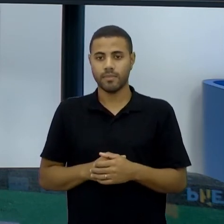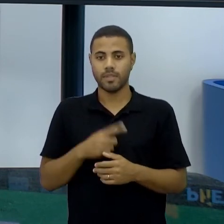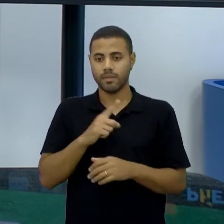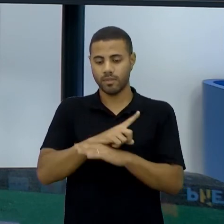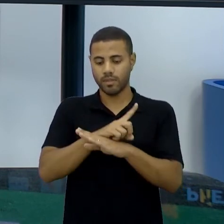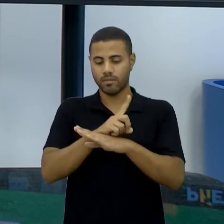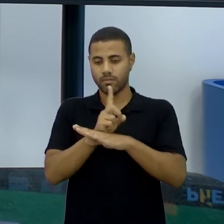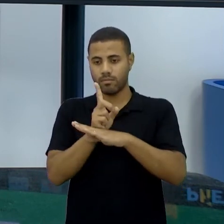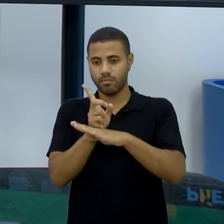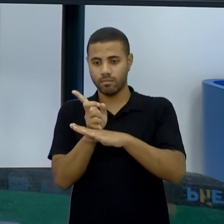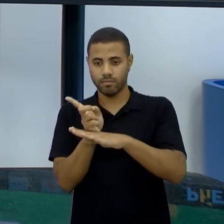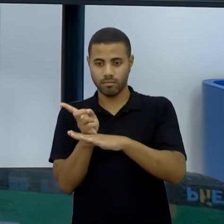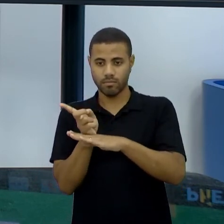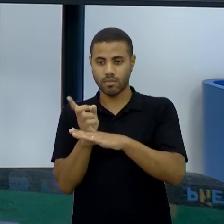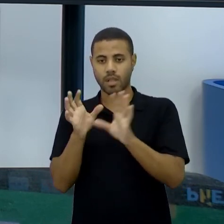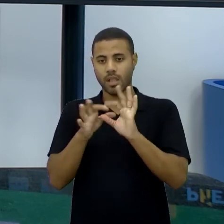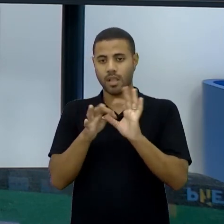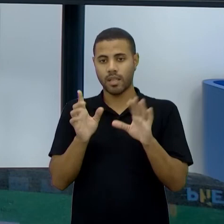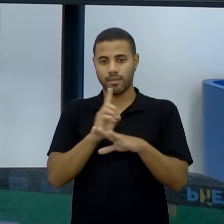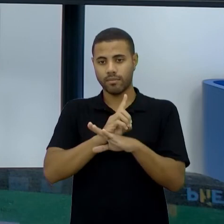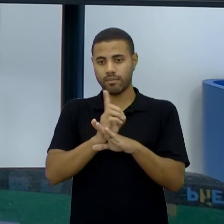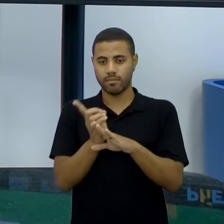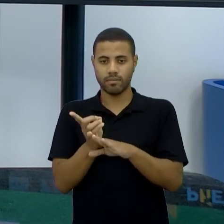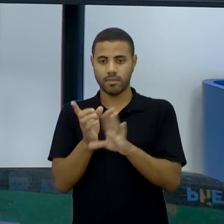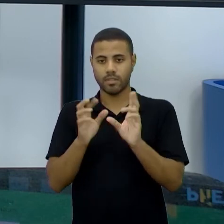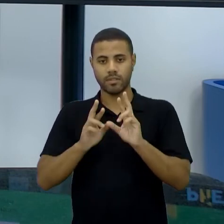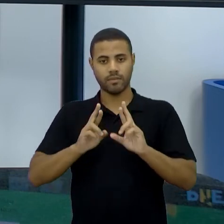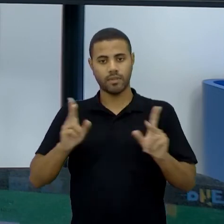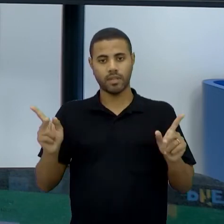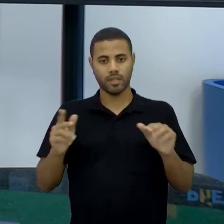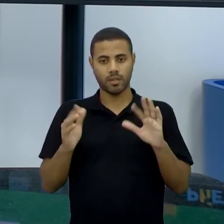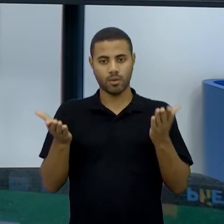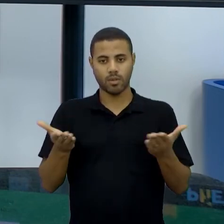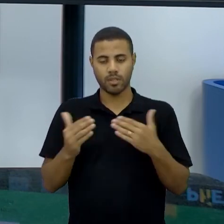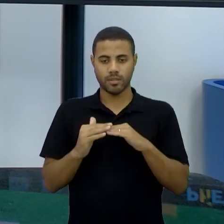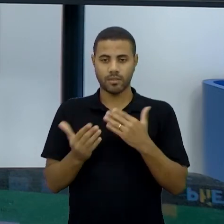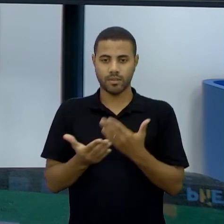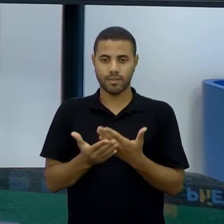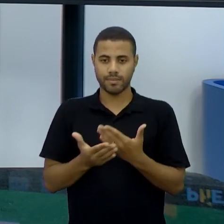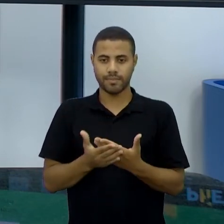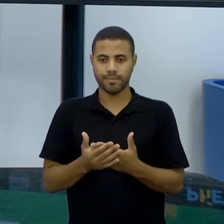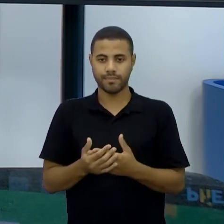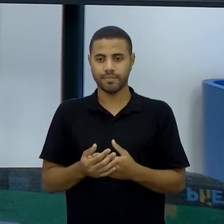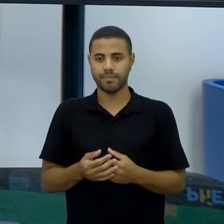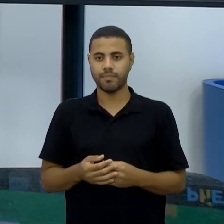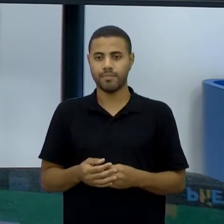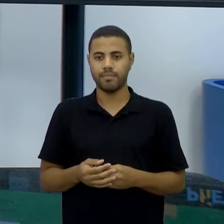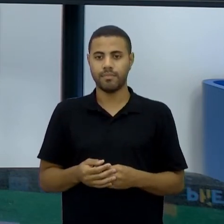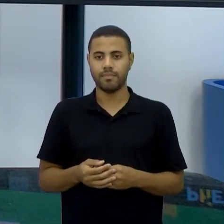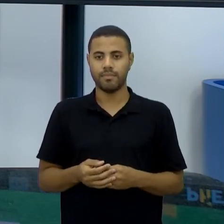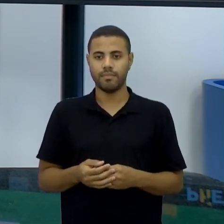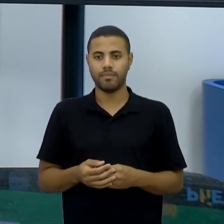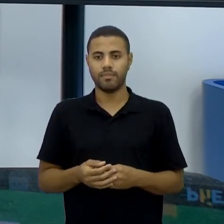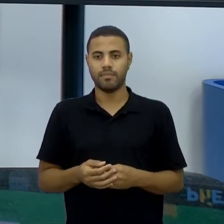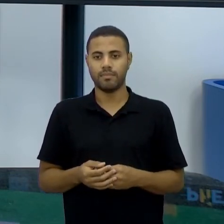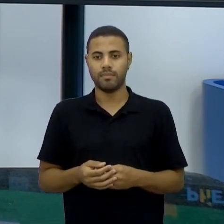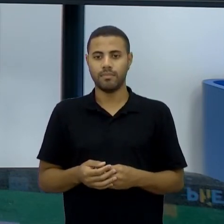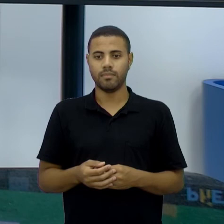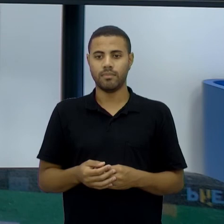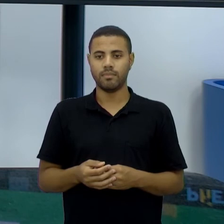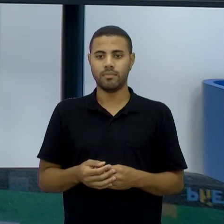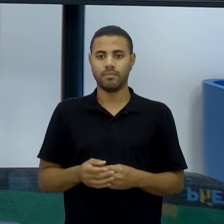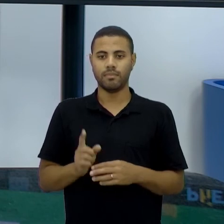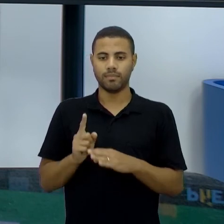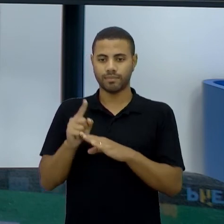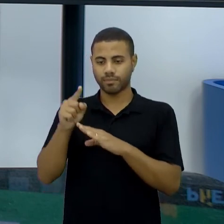canhão aqui, ó, este lançamento é um pouco diferente do que a gente está estudando, tá certo? Se você dá um tiro de canhão, olha